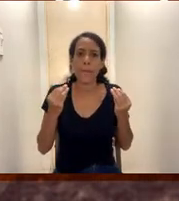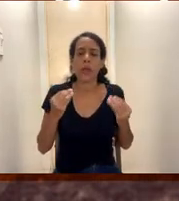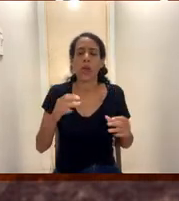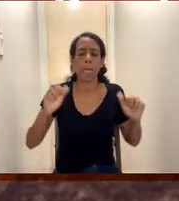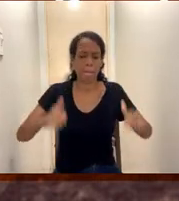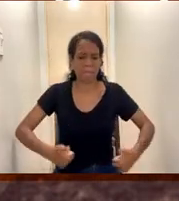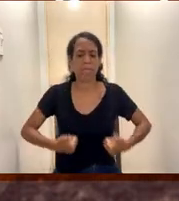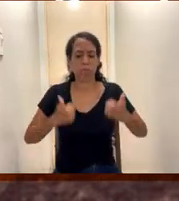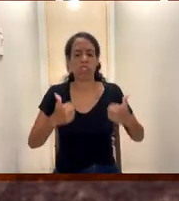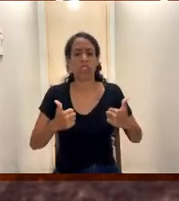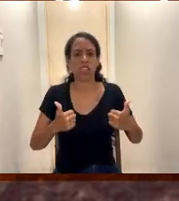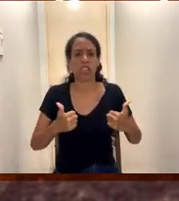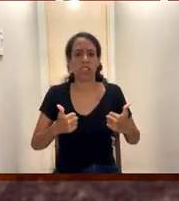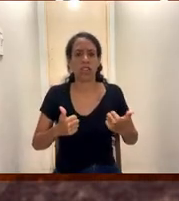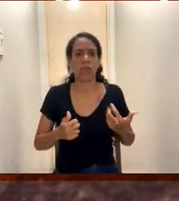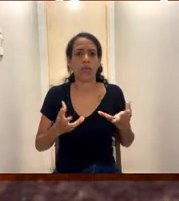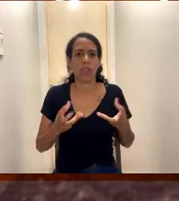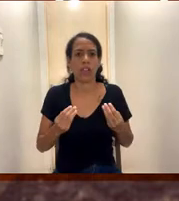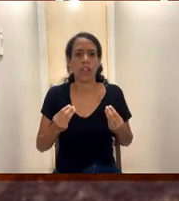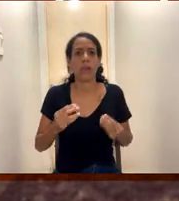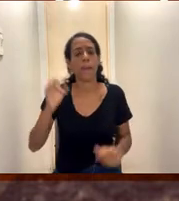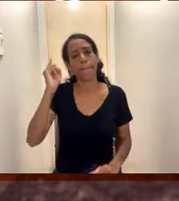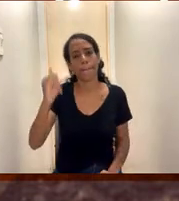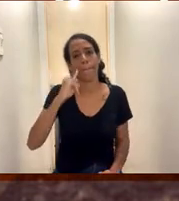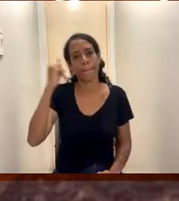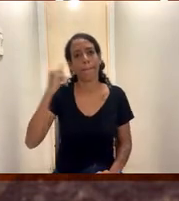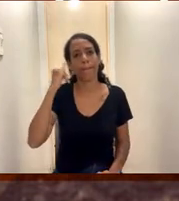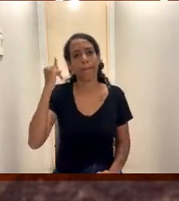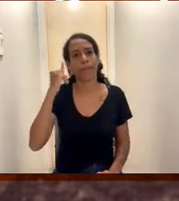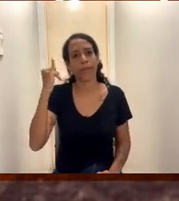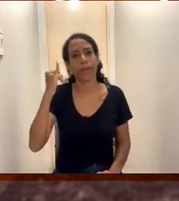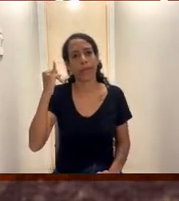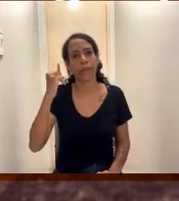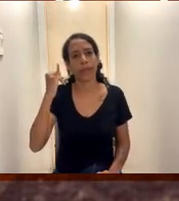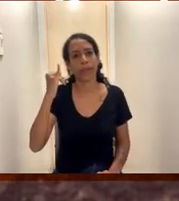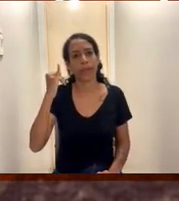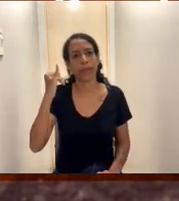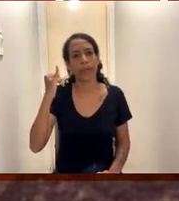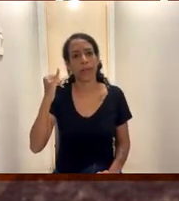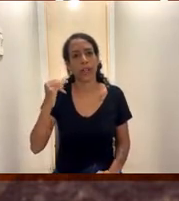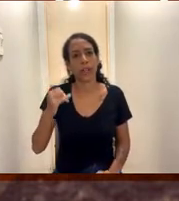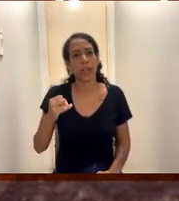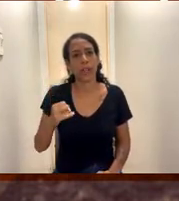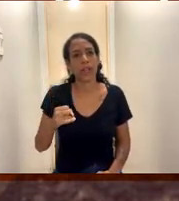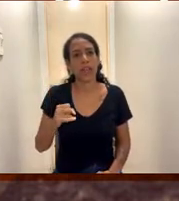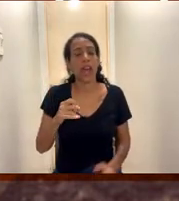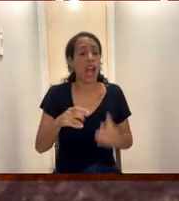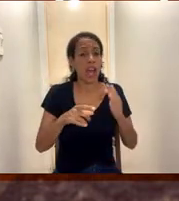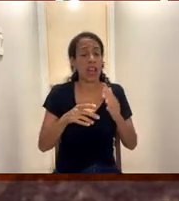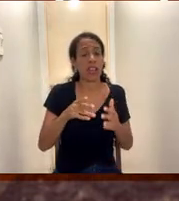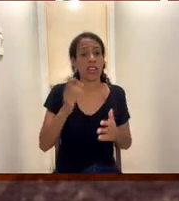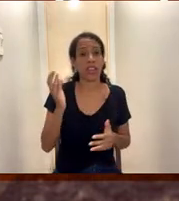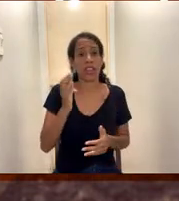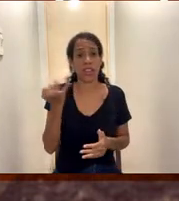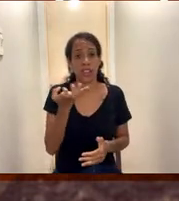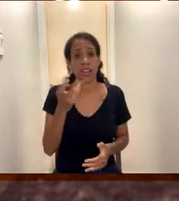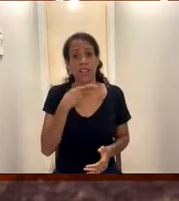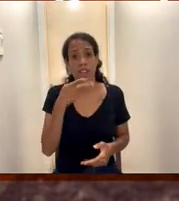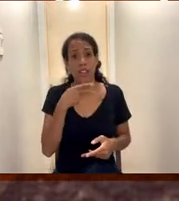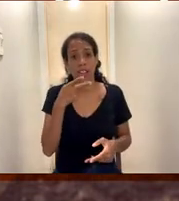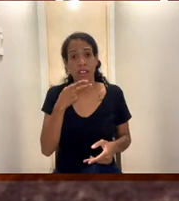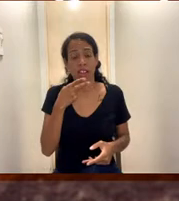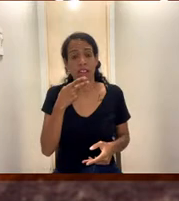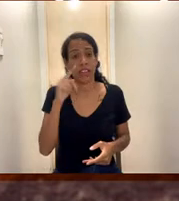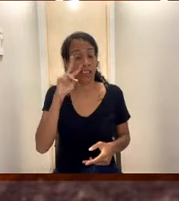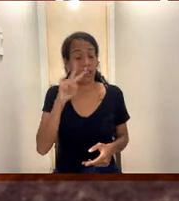propositivo, absolutamente relevante. E aí, antes de passar a palavra para a Marina, só quero pedir a vocês que